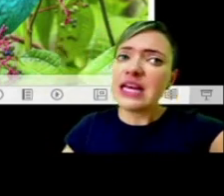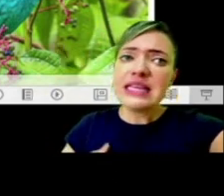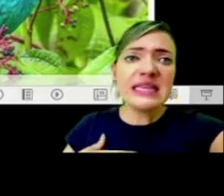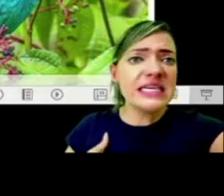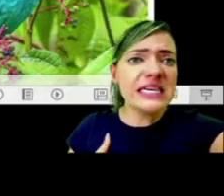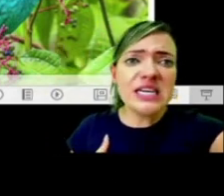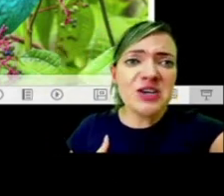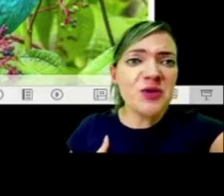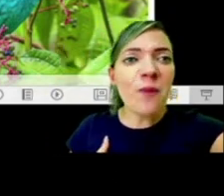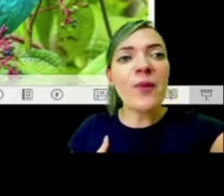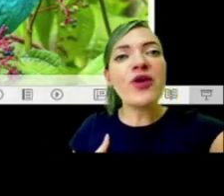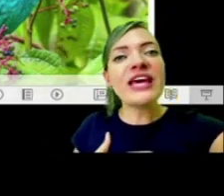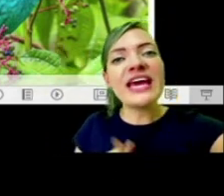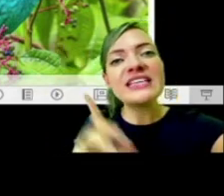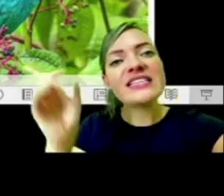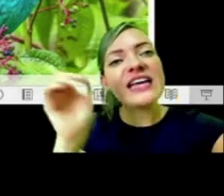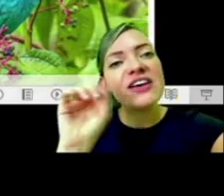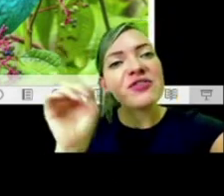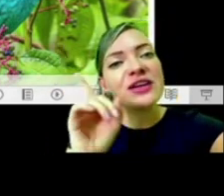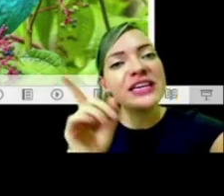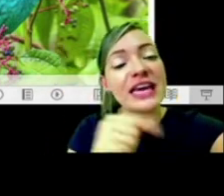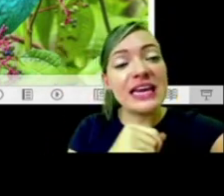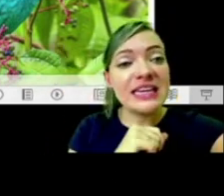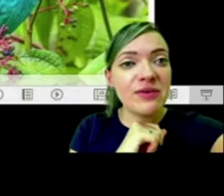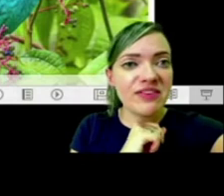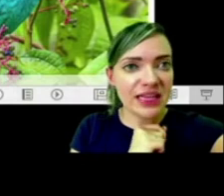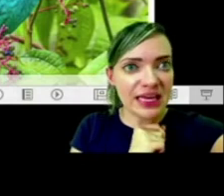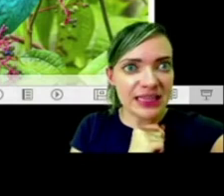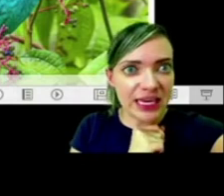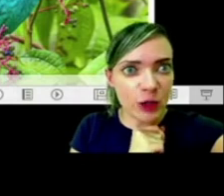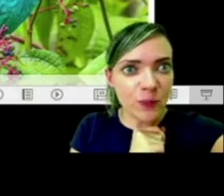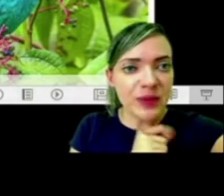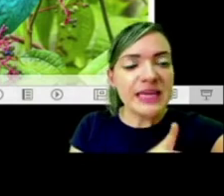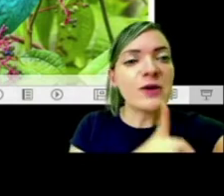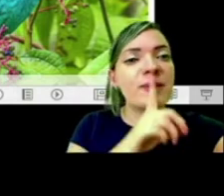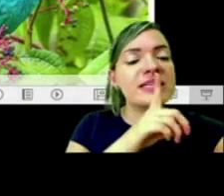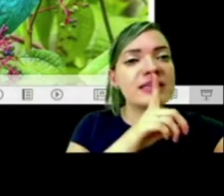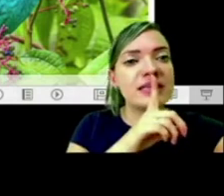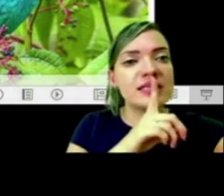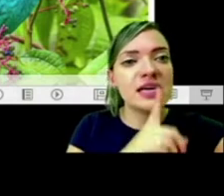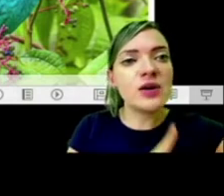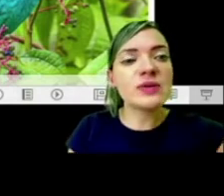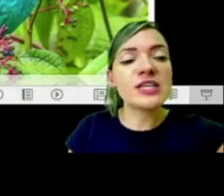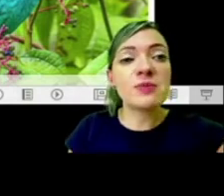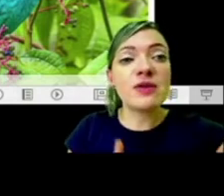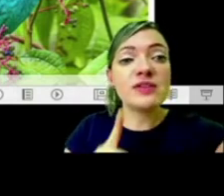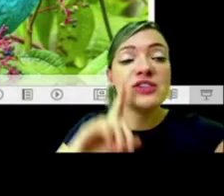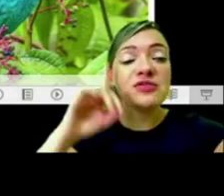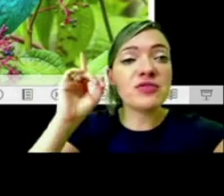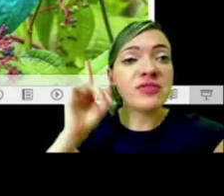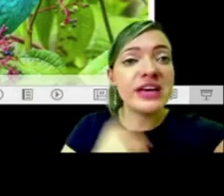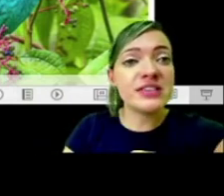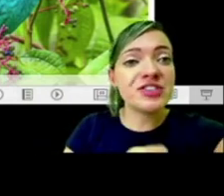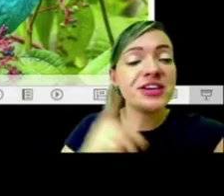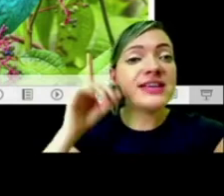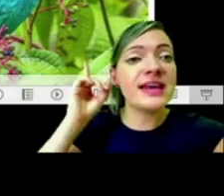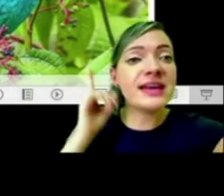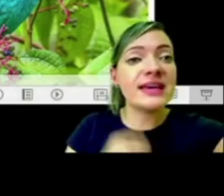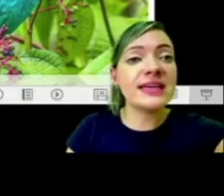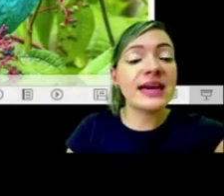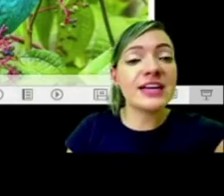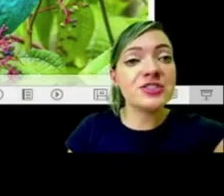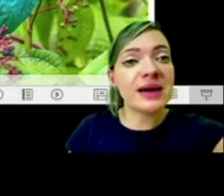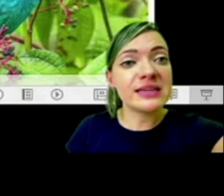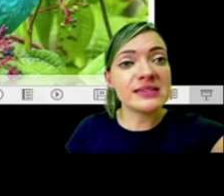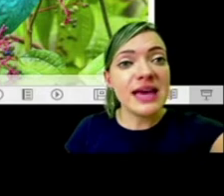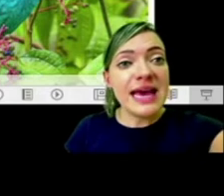Renata? Não, porque esse gráfico aqui, ele não é verdadeiro. Então, presta atenção nas provas de FUVEST e